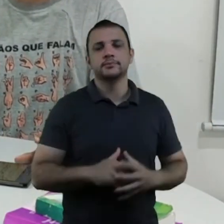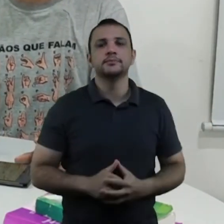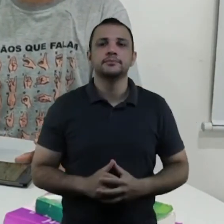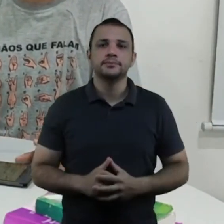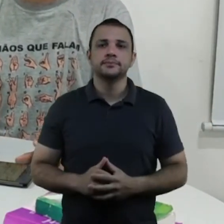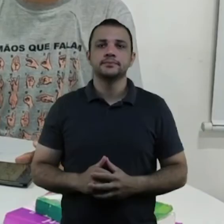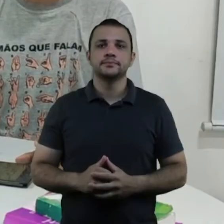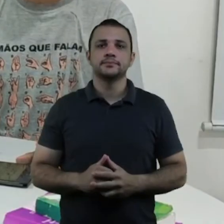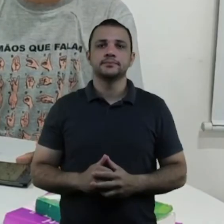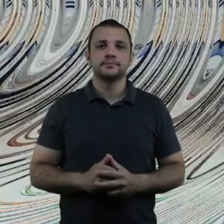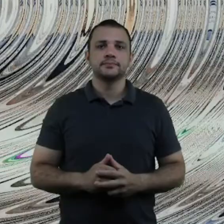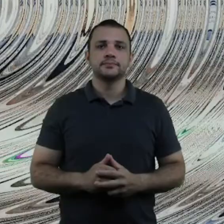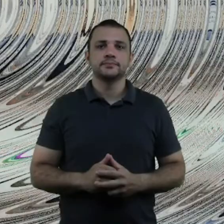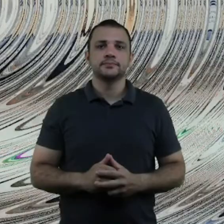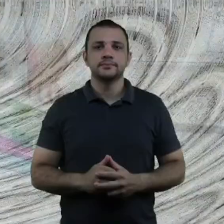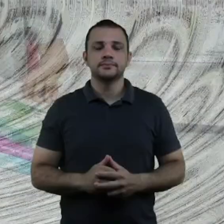ser encontradas ali no computador.